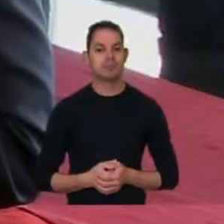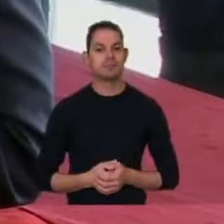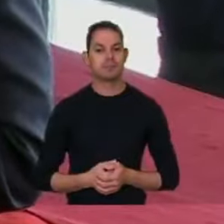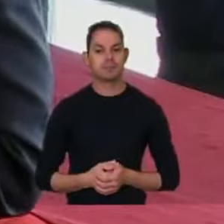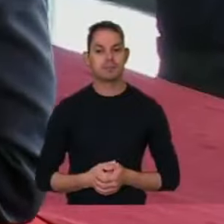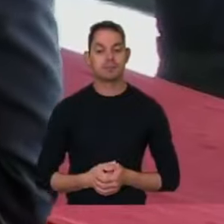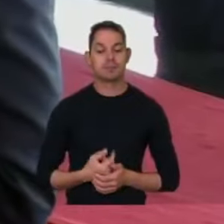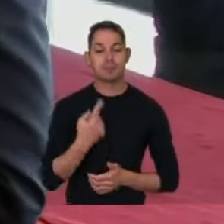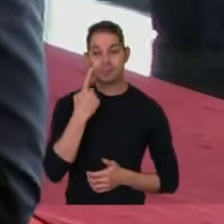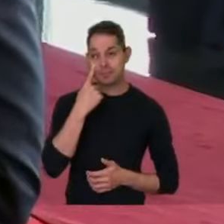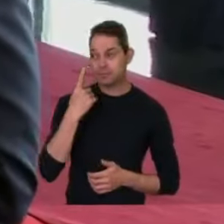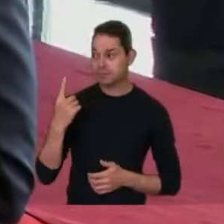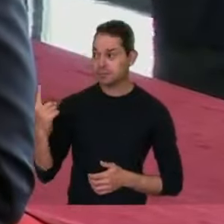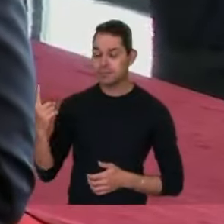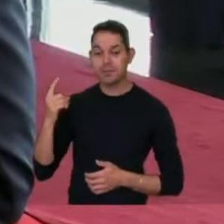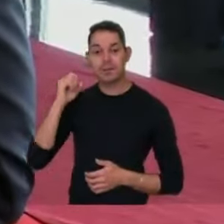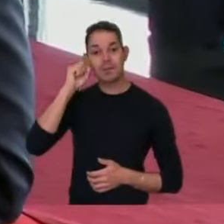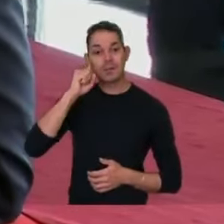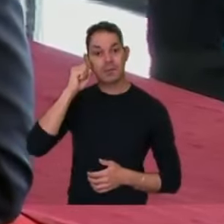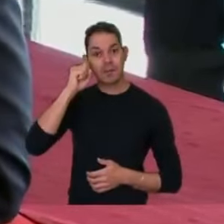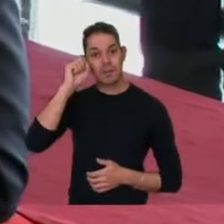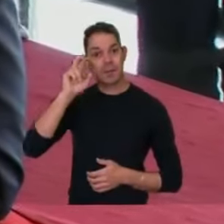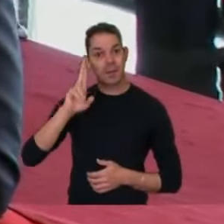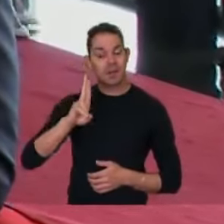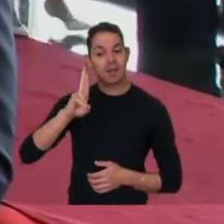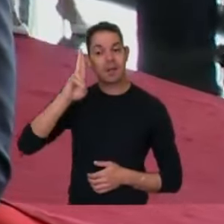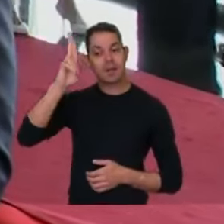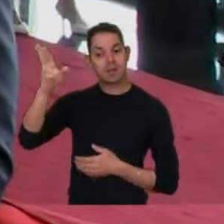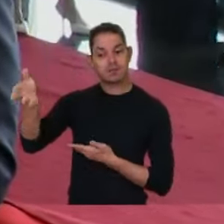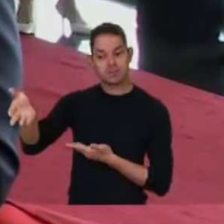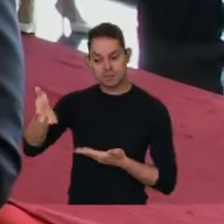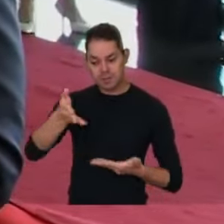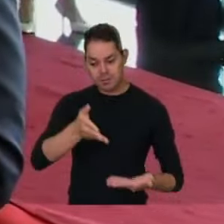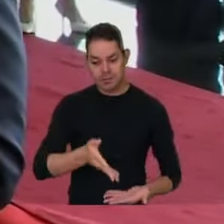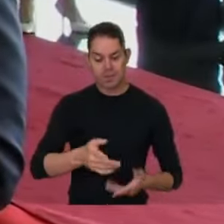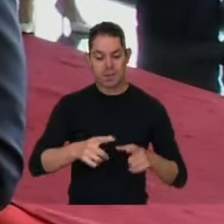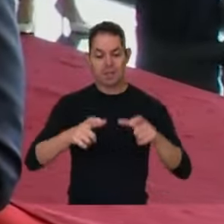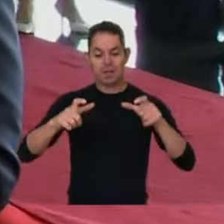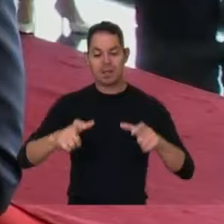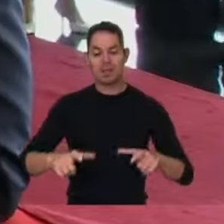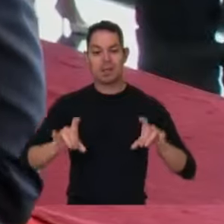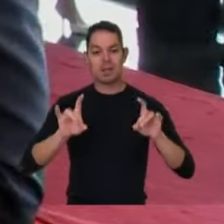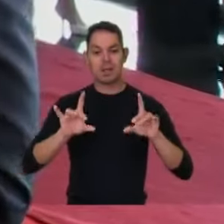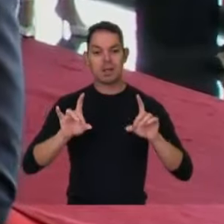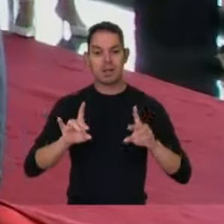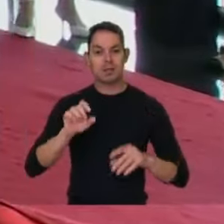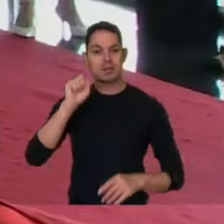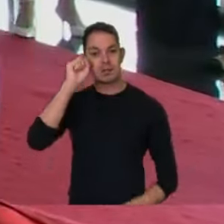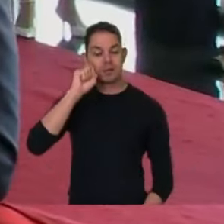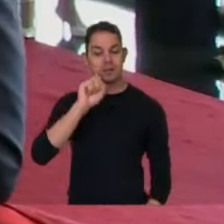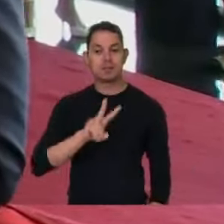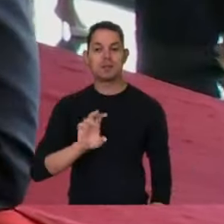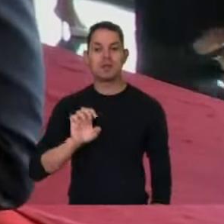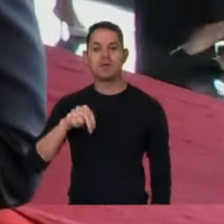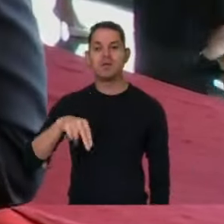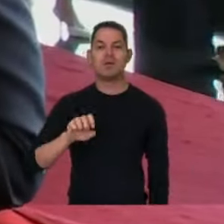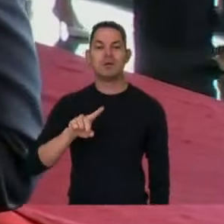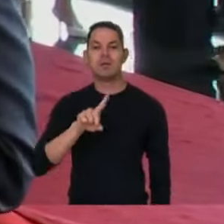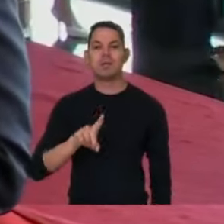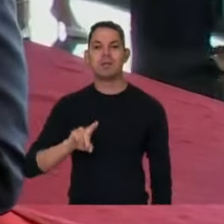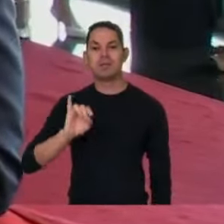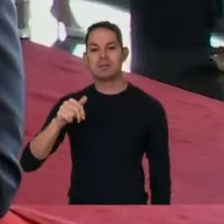ao meu lado um dos anfitriões aqui do salão nobre da Câmara dos Deputados Senador Veneziano Vital do Rego Senador